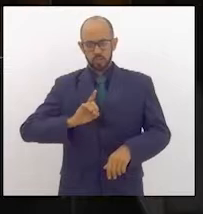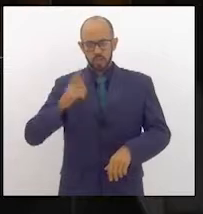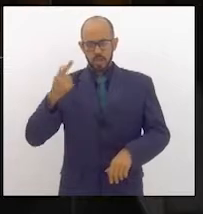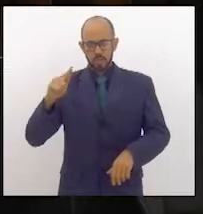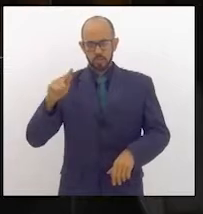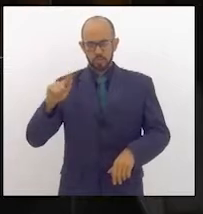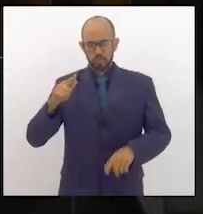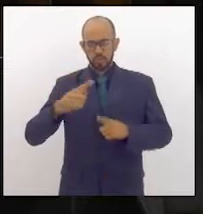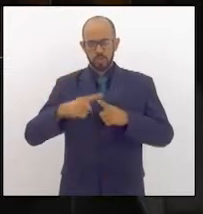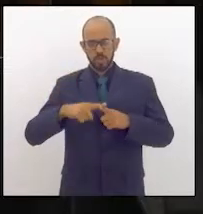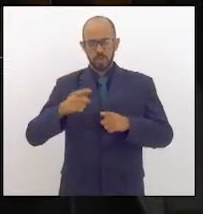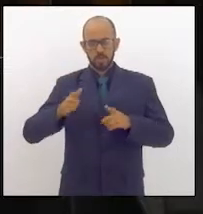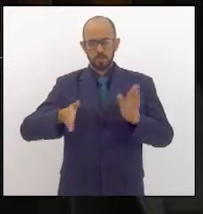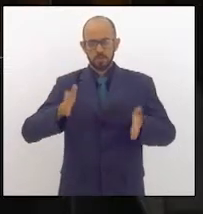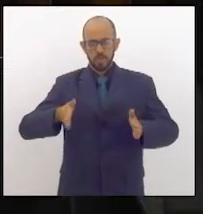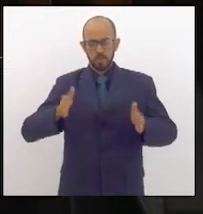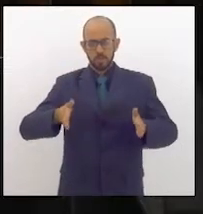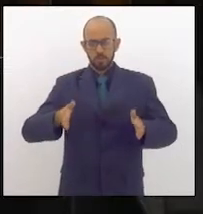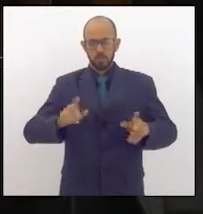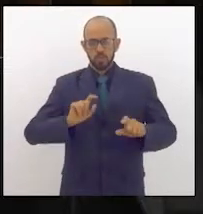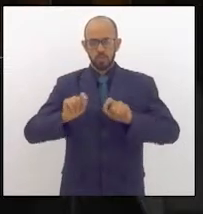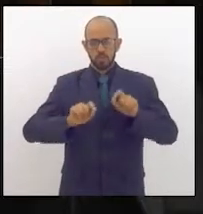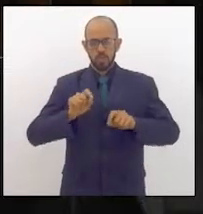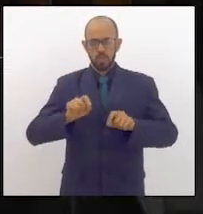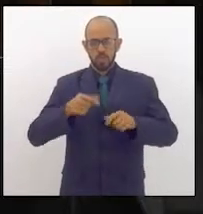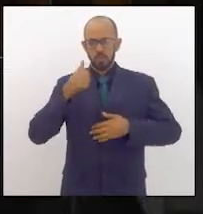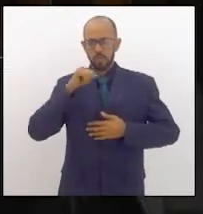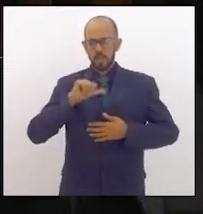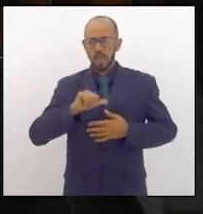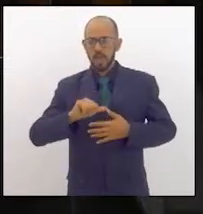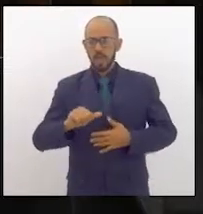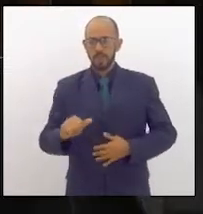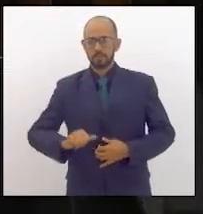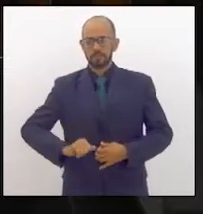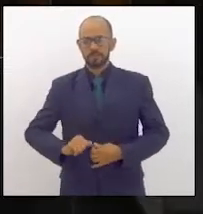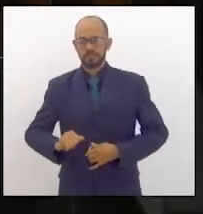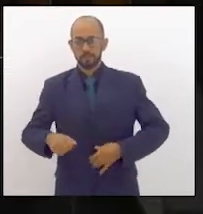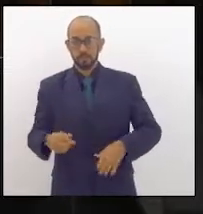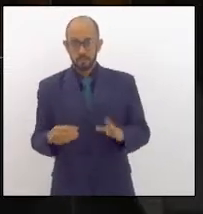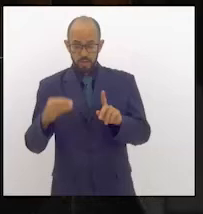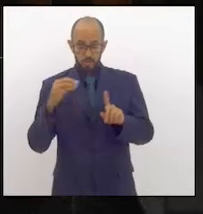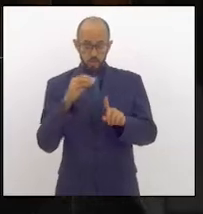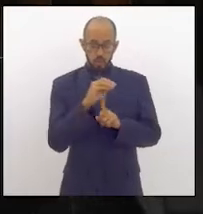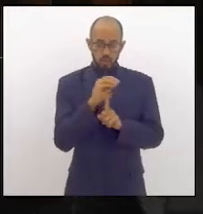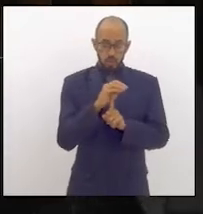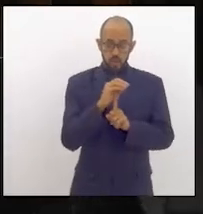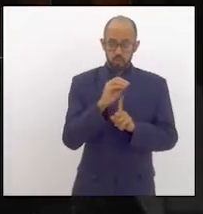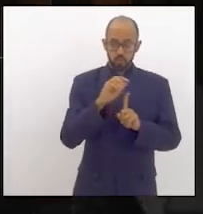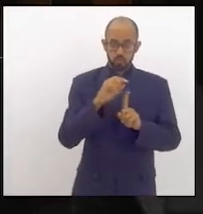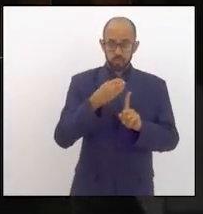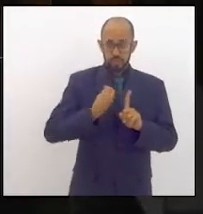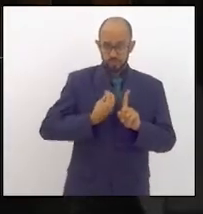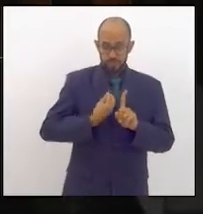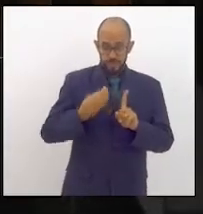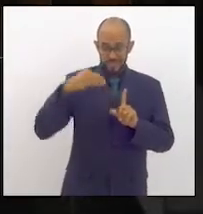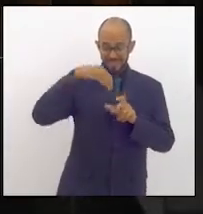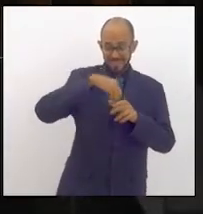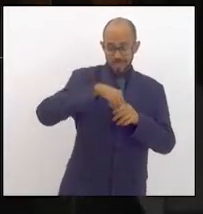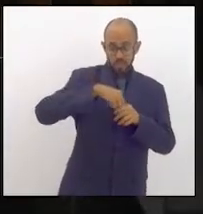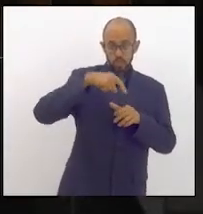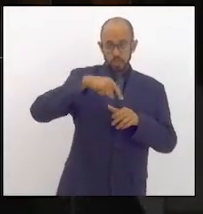o que é ser um período em que a mulher gerando uma vida se encontra numa situação de